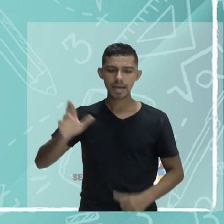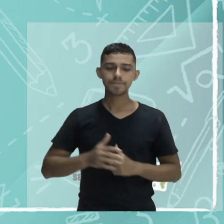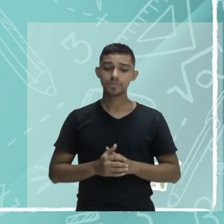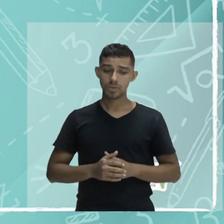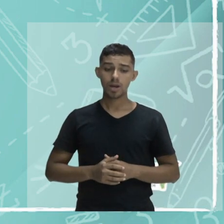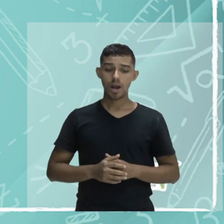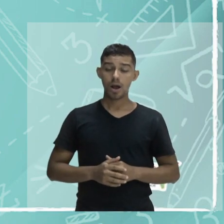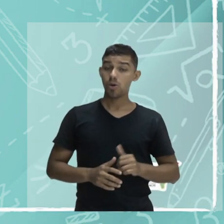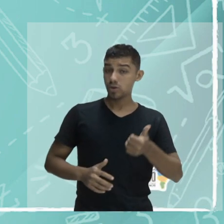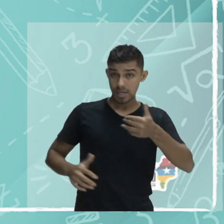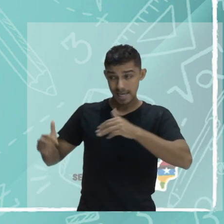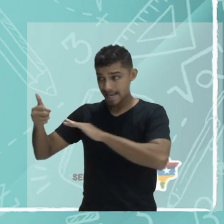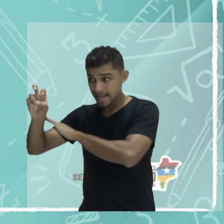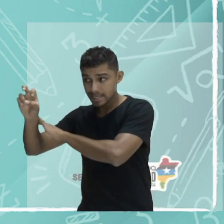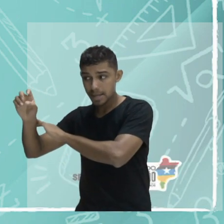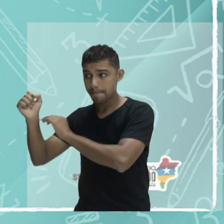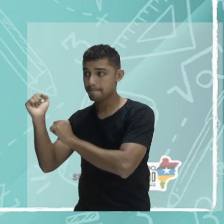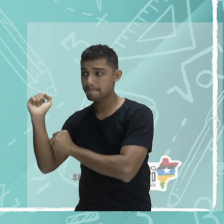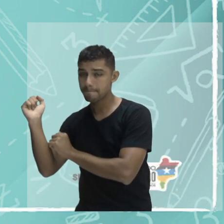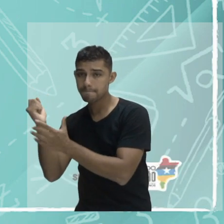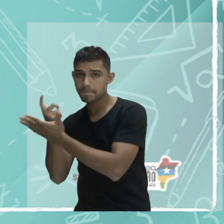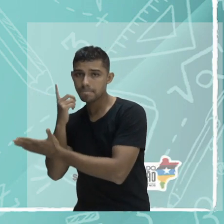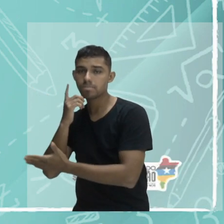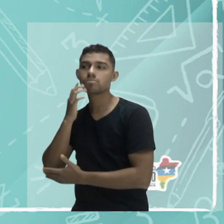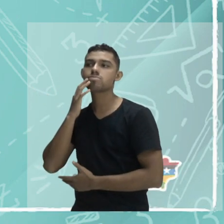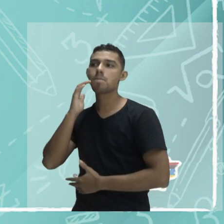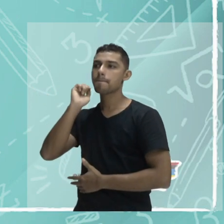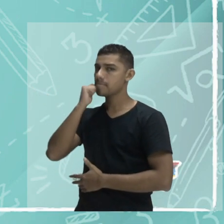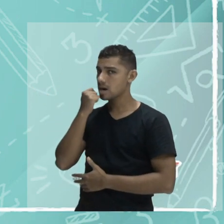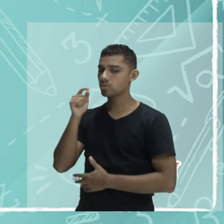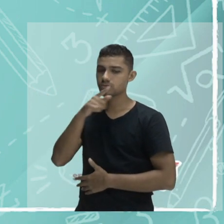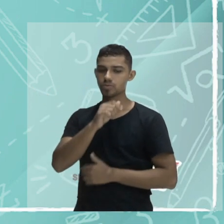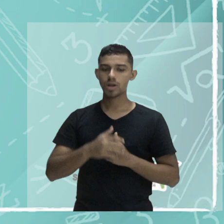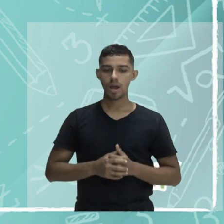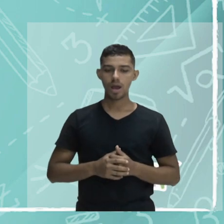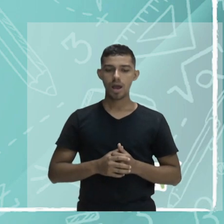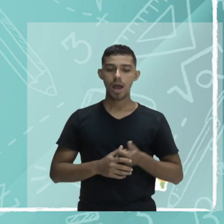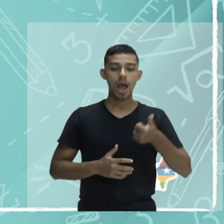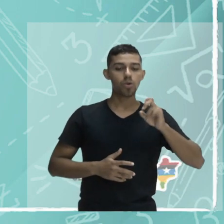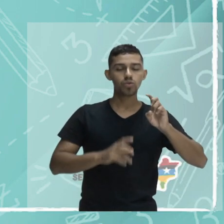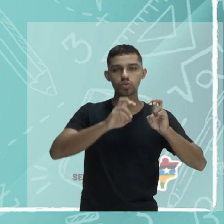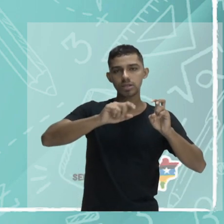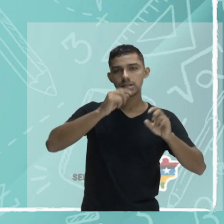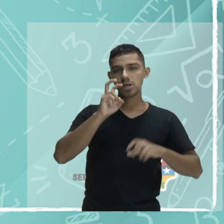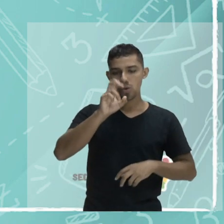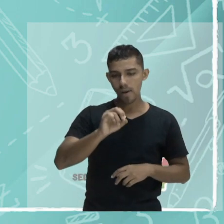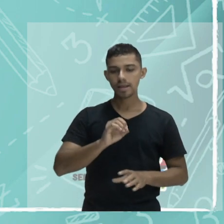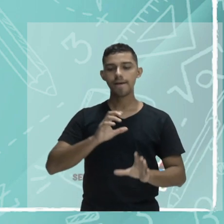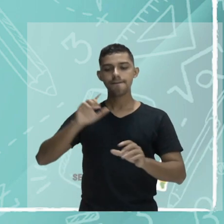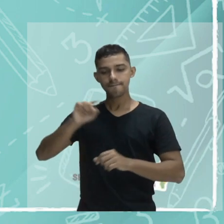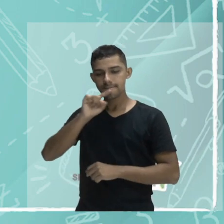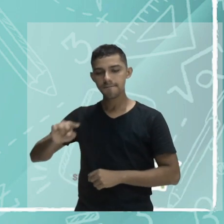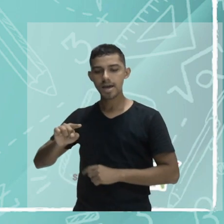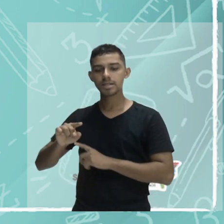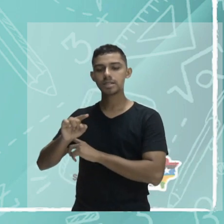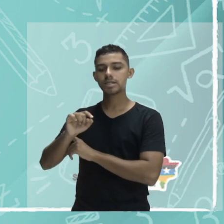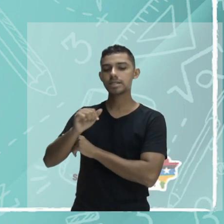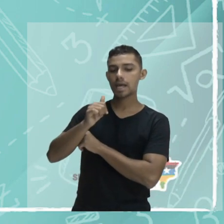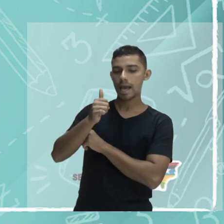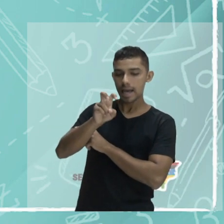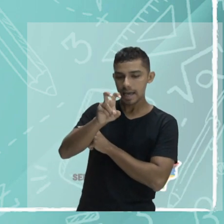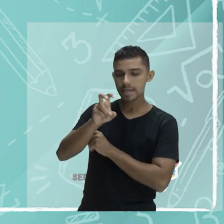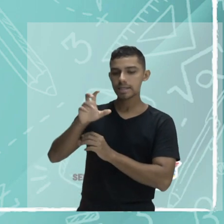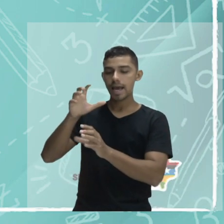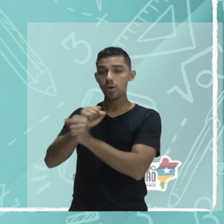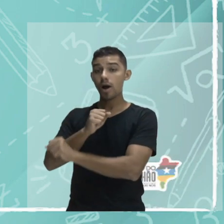vezes 15, R$22,50. O cara que comprou 20 pães, ele vai pagar R$30. E o cara